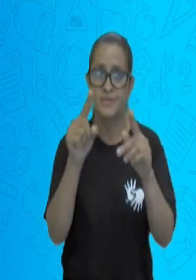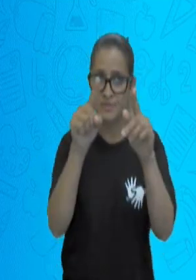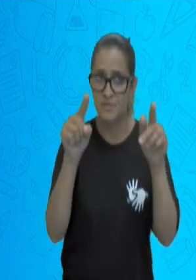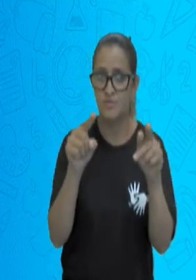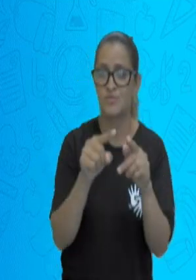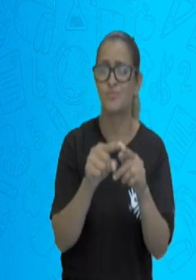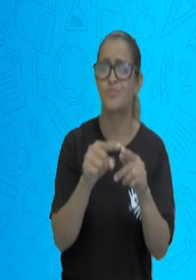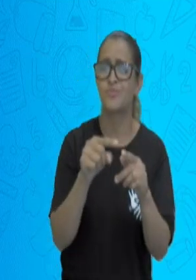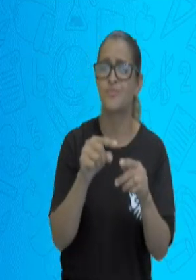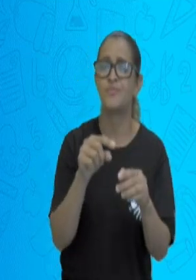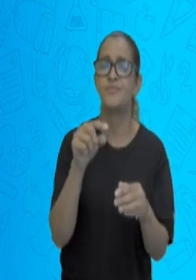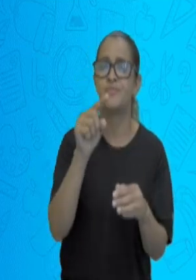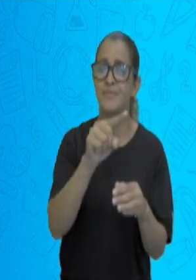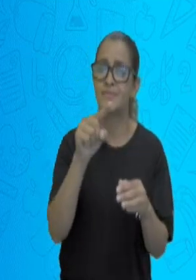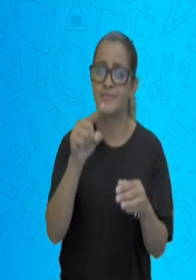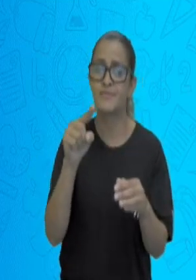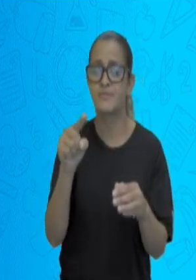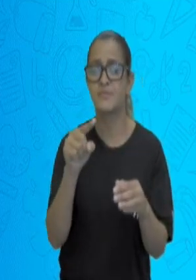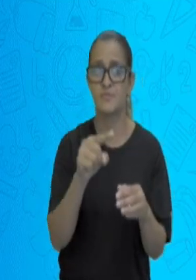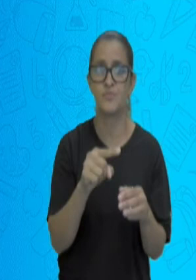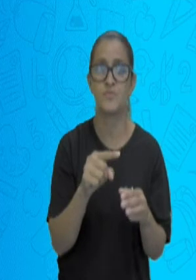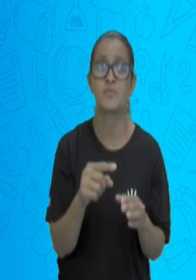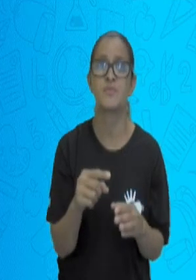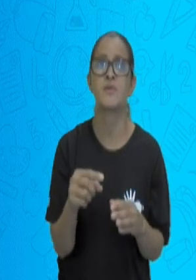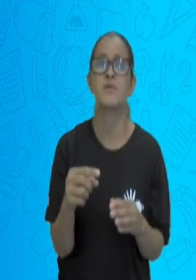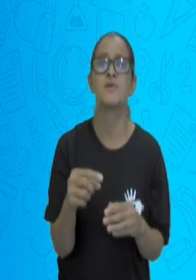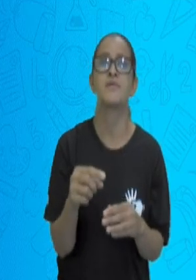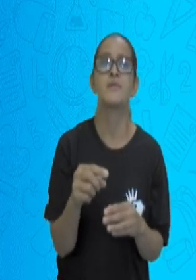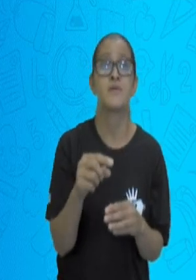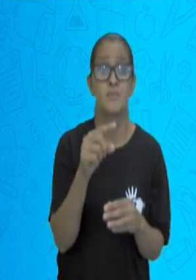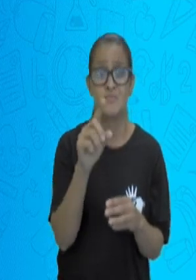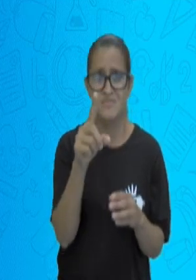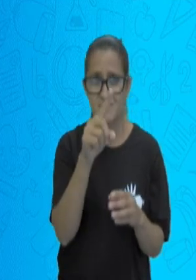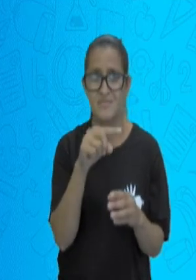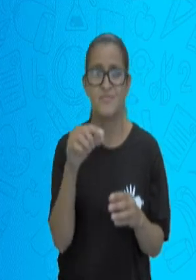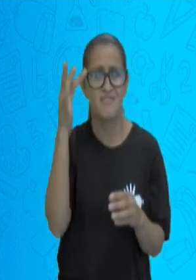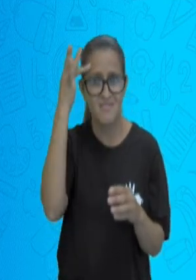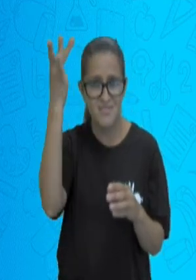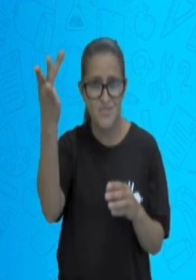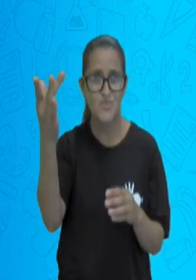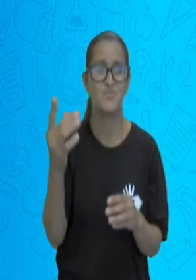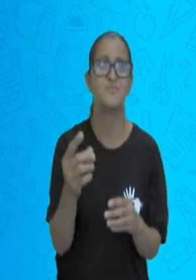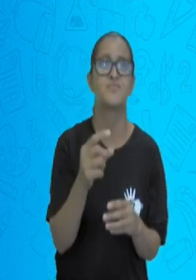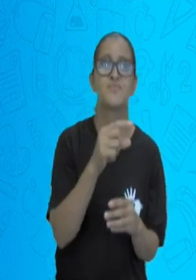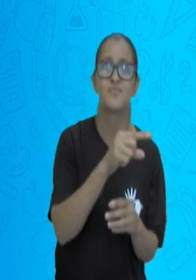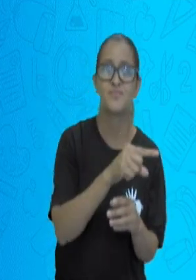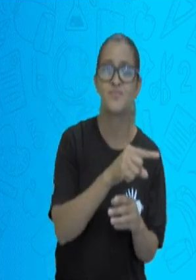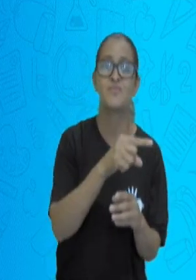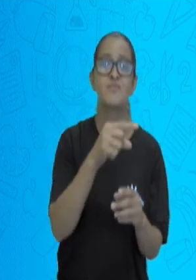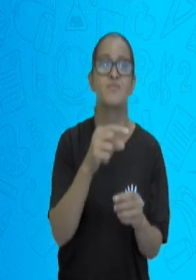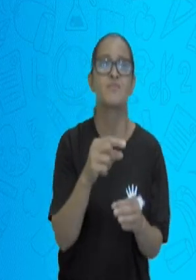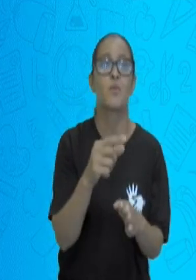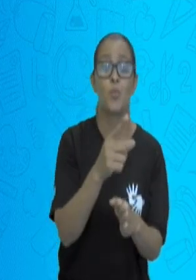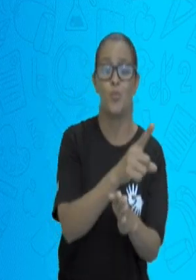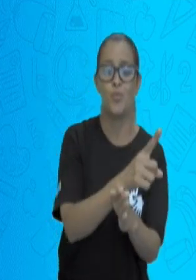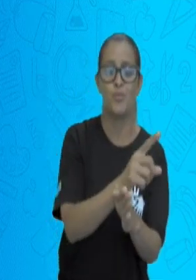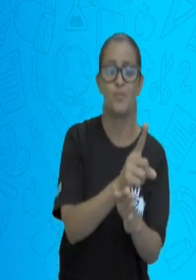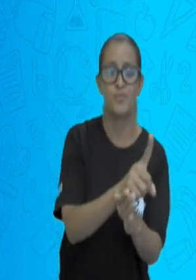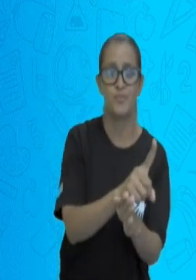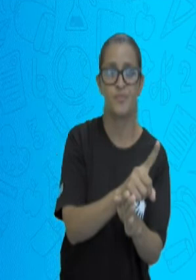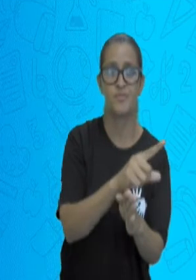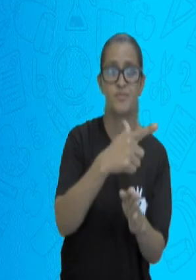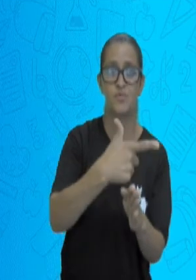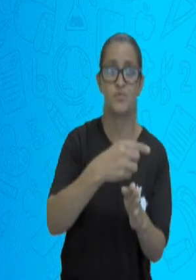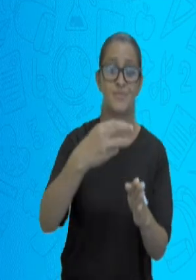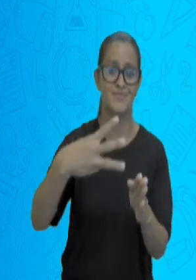Aqui nós temos o número 1 que vem antes do 2 e depois do 2 vem o 3. O